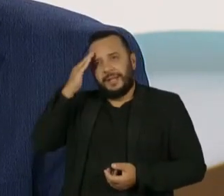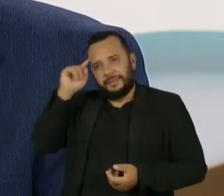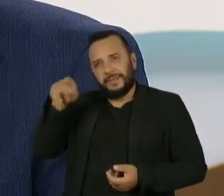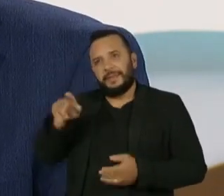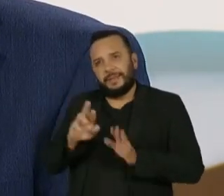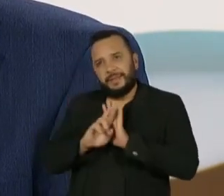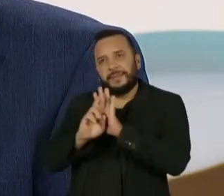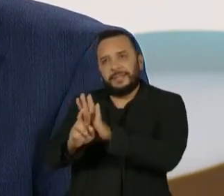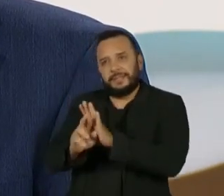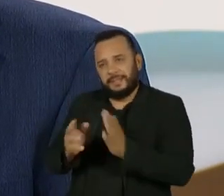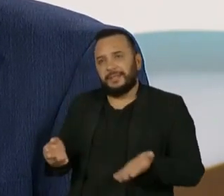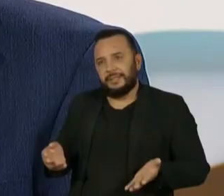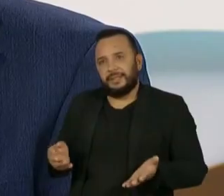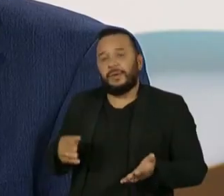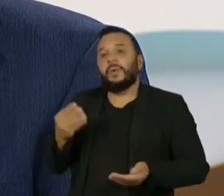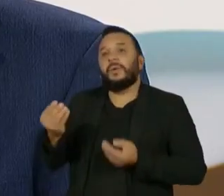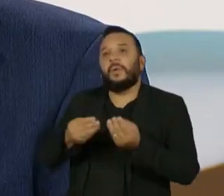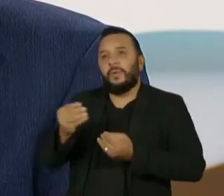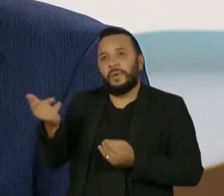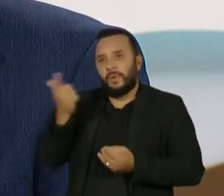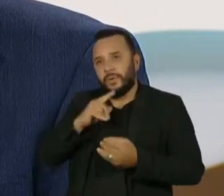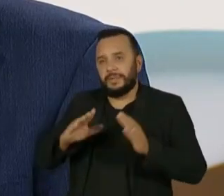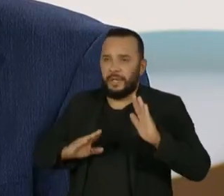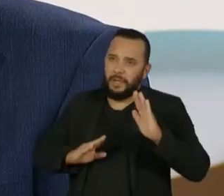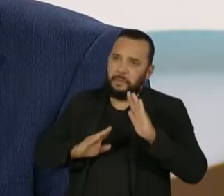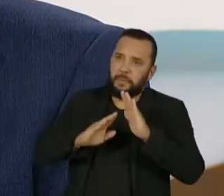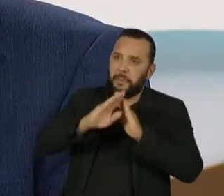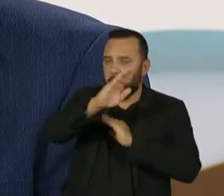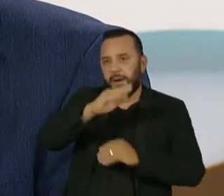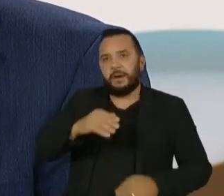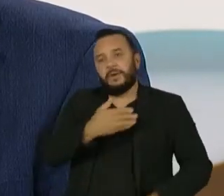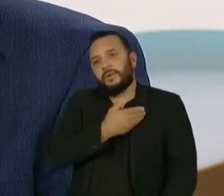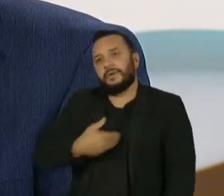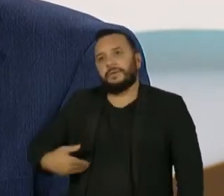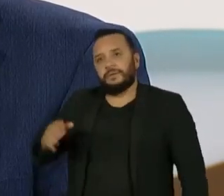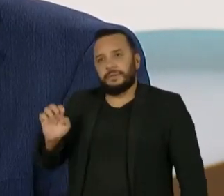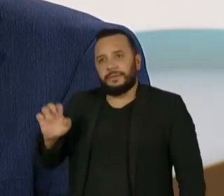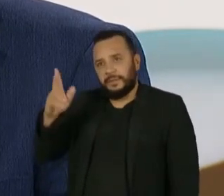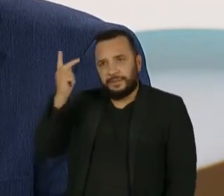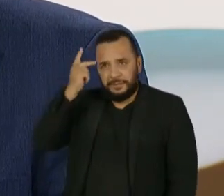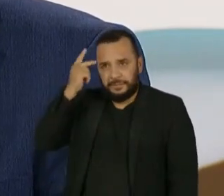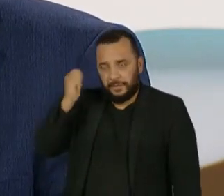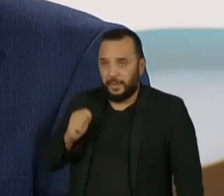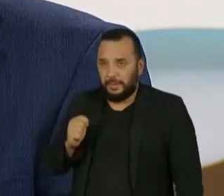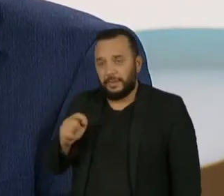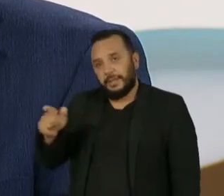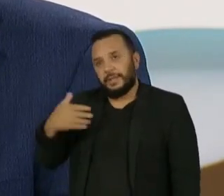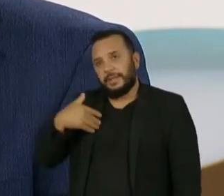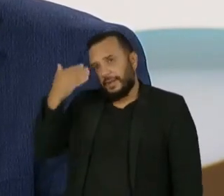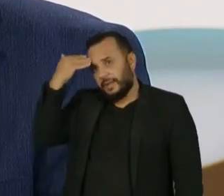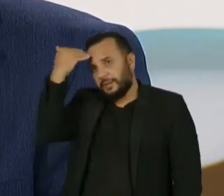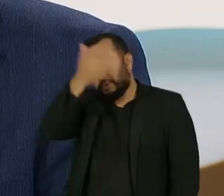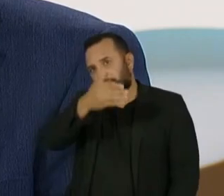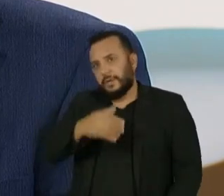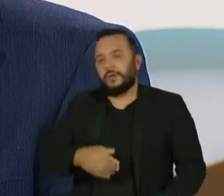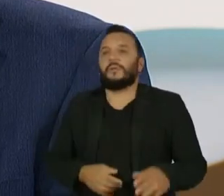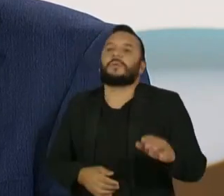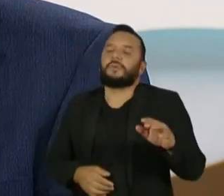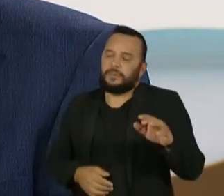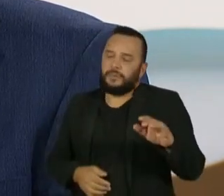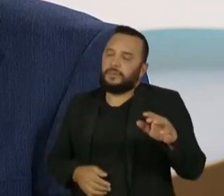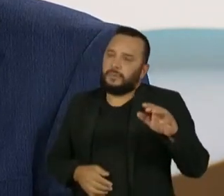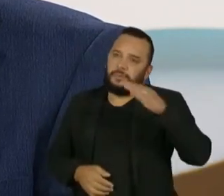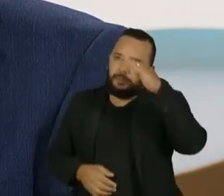do que ele é, de onde ele chegou, da maneira como ele chegou a ser governador do estado de São Paulo, né? Da gratidão que ele tem ao presidente